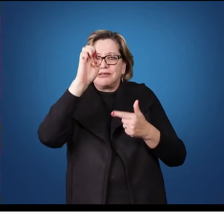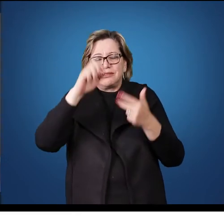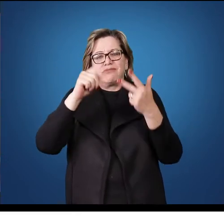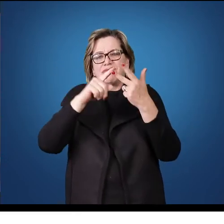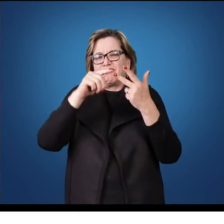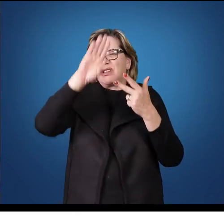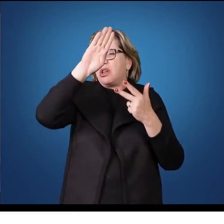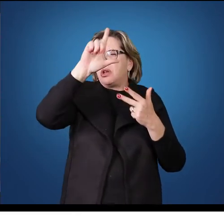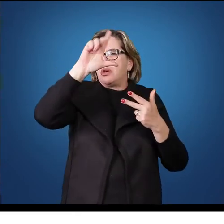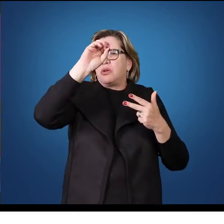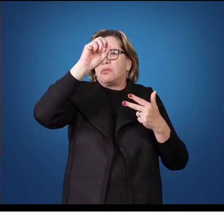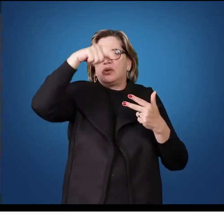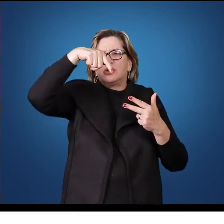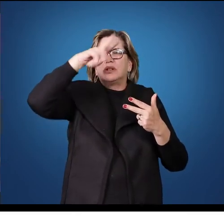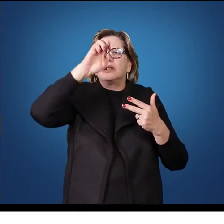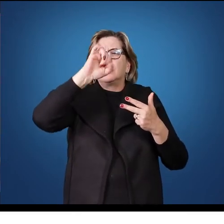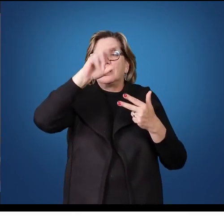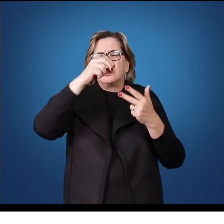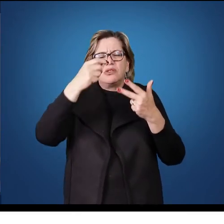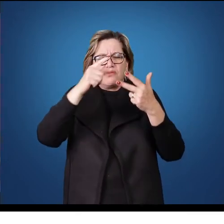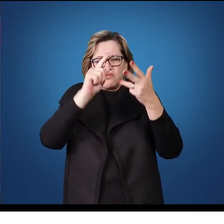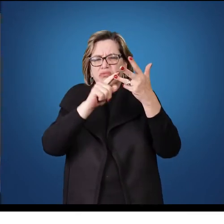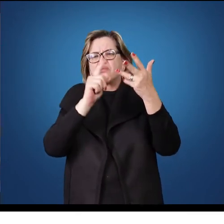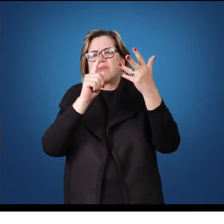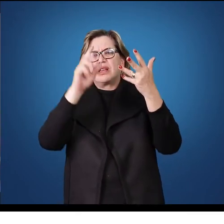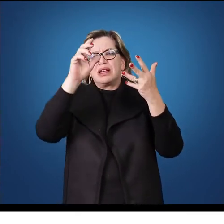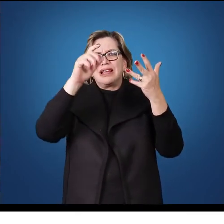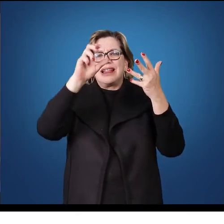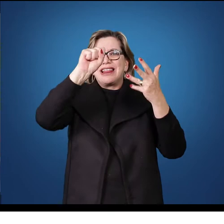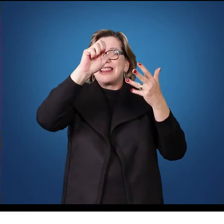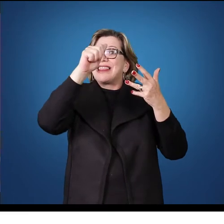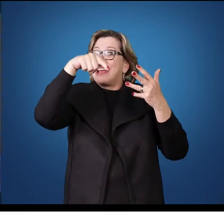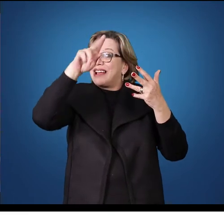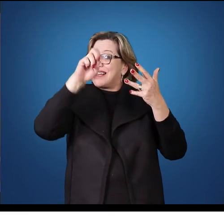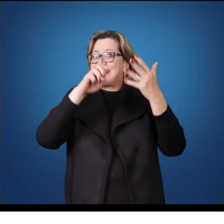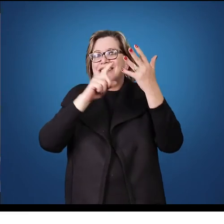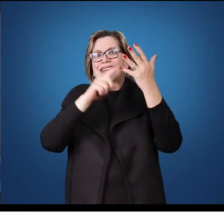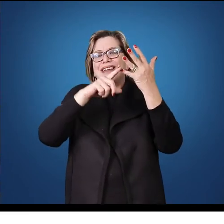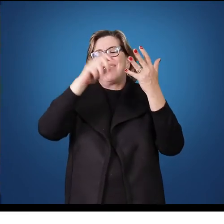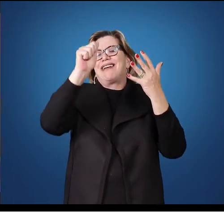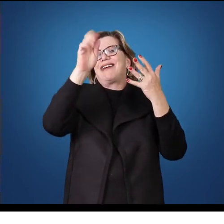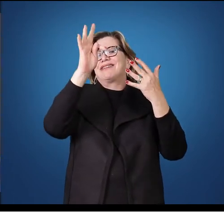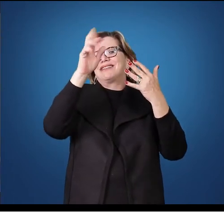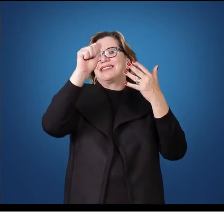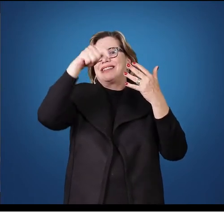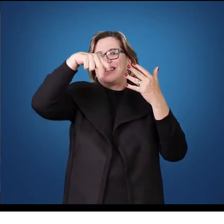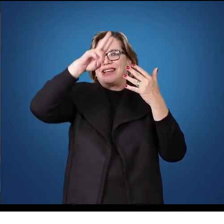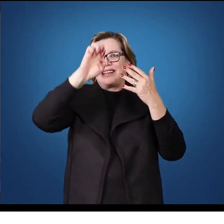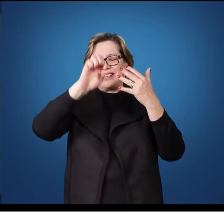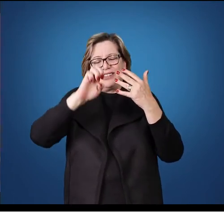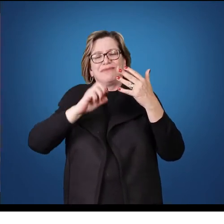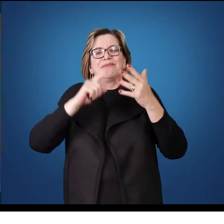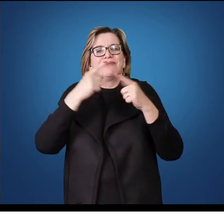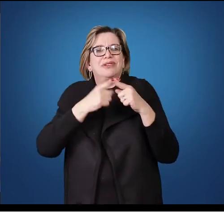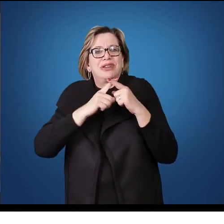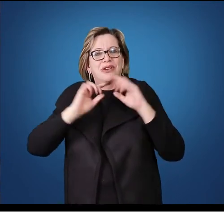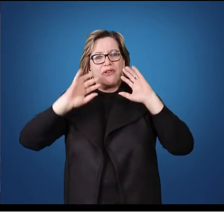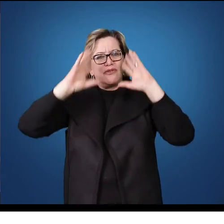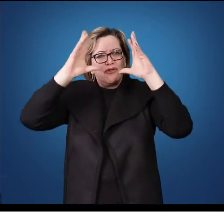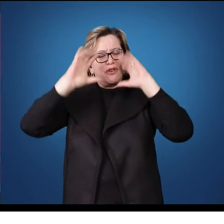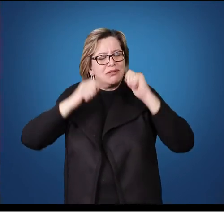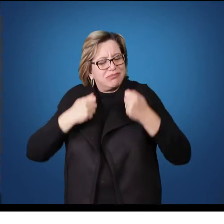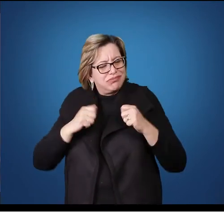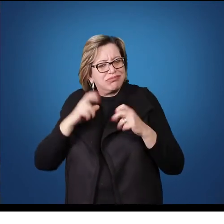Então, para começar, no voleibol é muito importante, por mais que seja um jogo esportivo coletivo, com uma exigência cognitiva do jogador, o